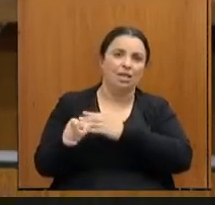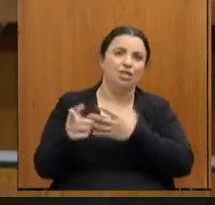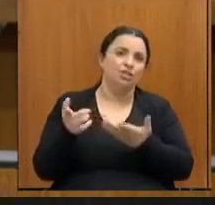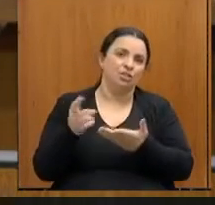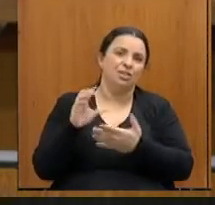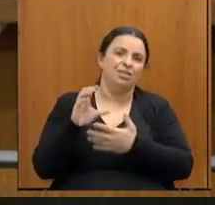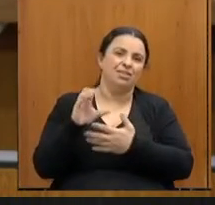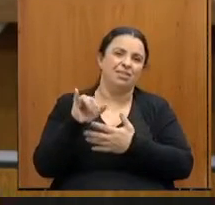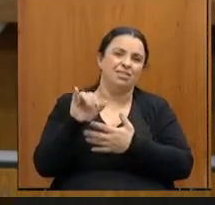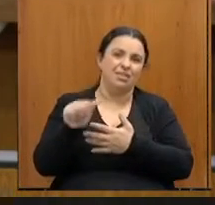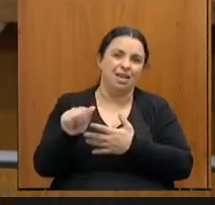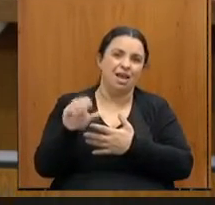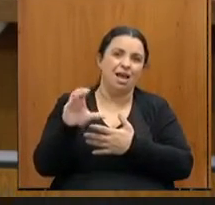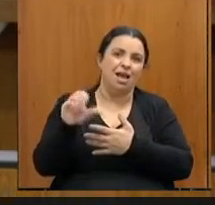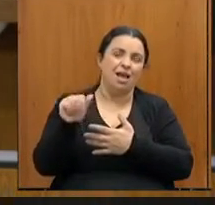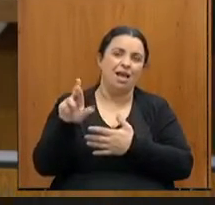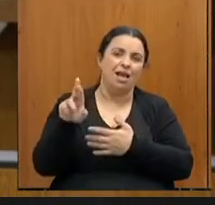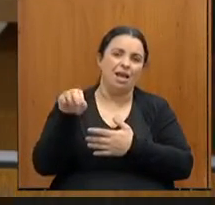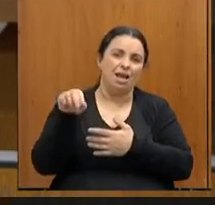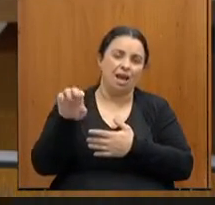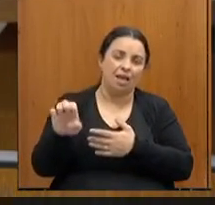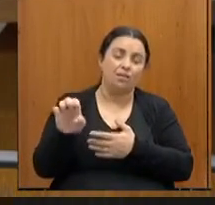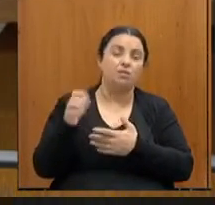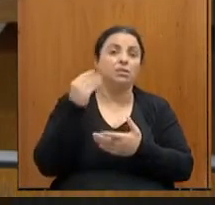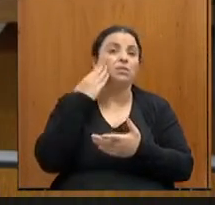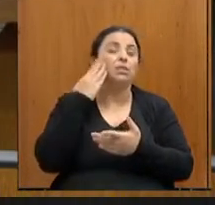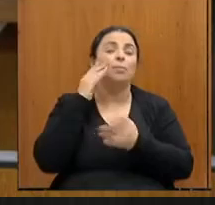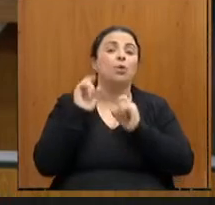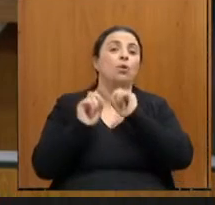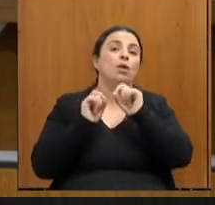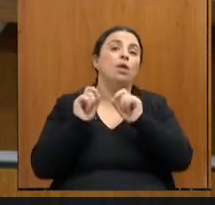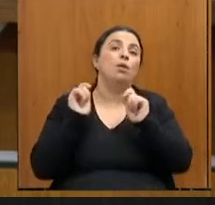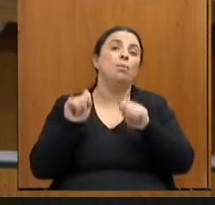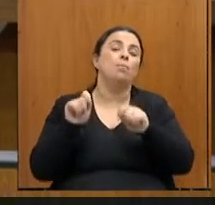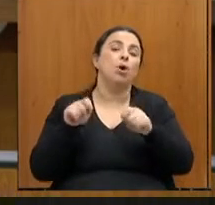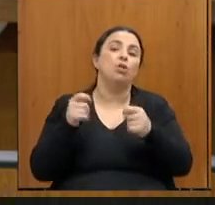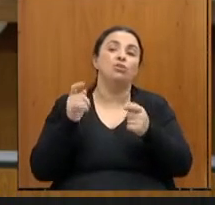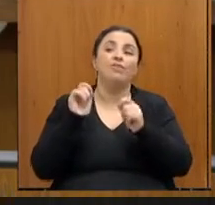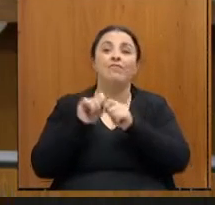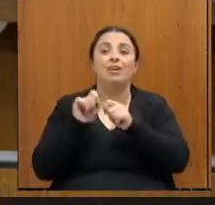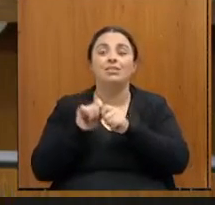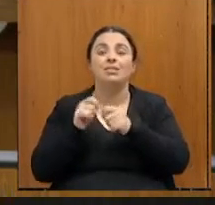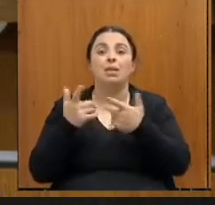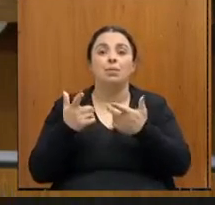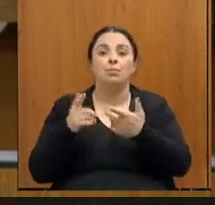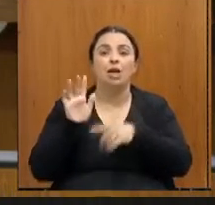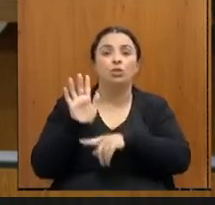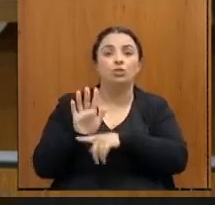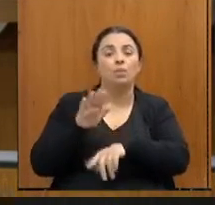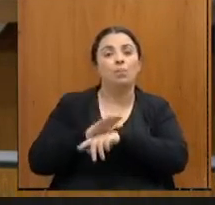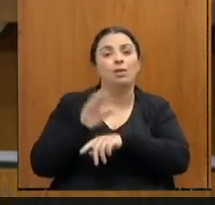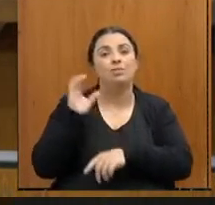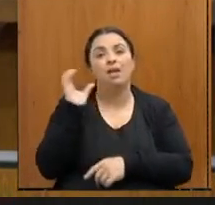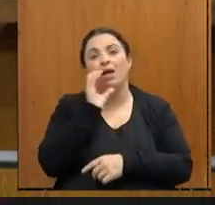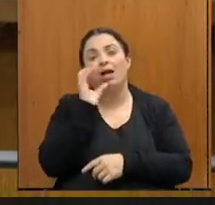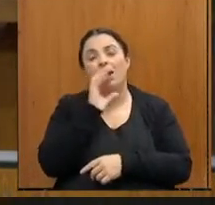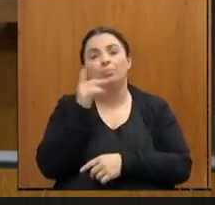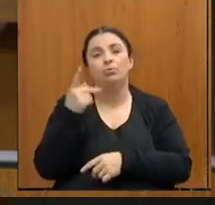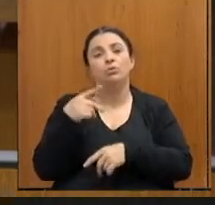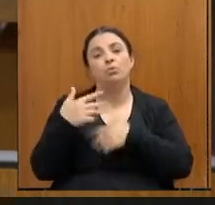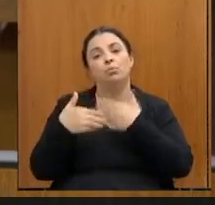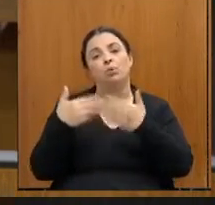pessoal daqui a carne e ver o que é que a gente pode fazer do ponto de vista de acelerar é